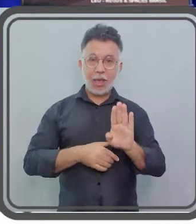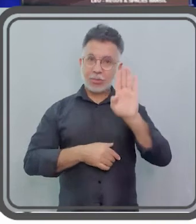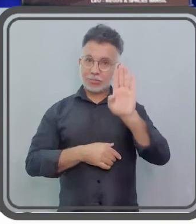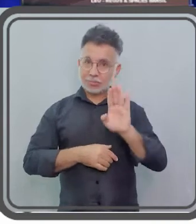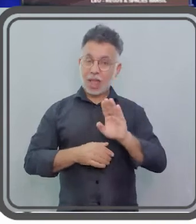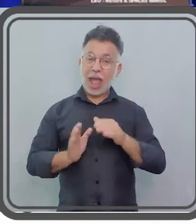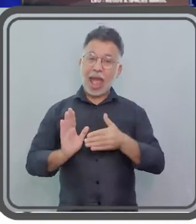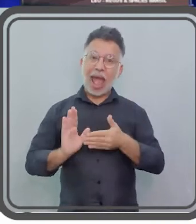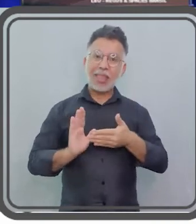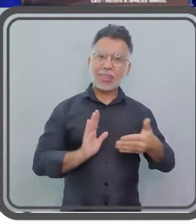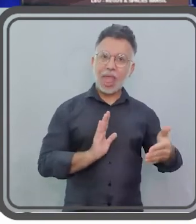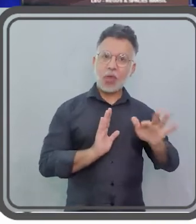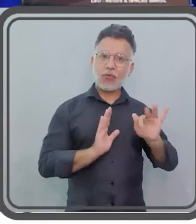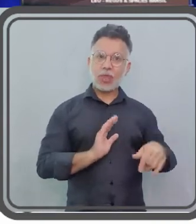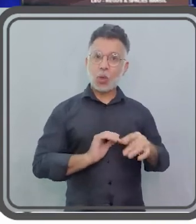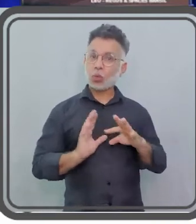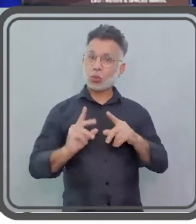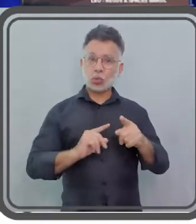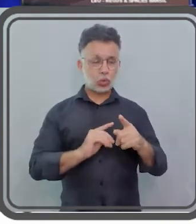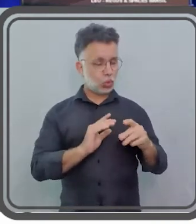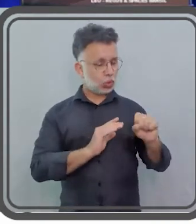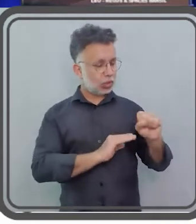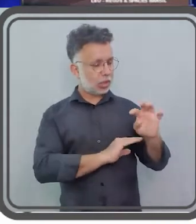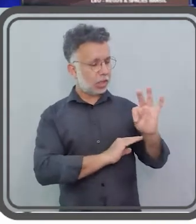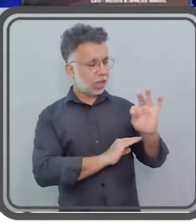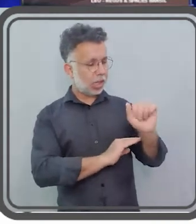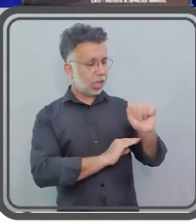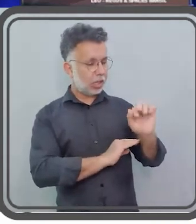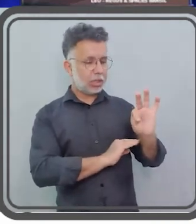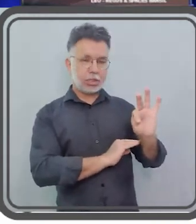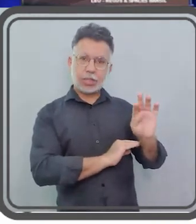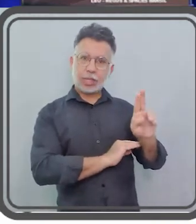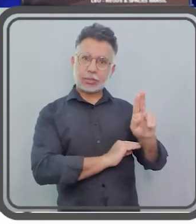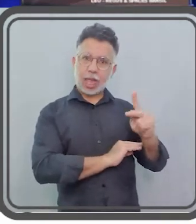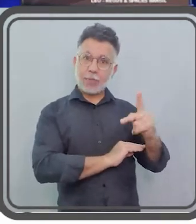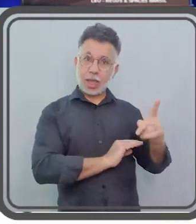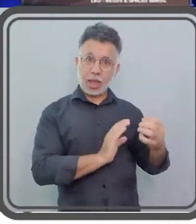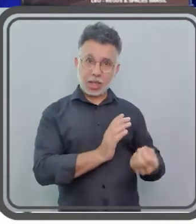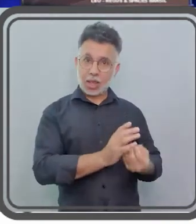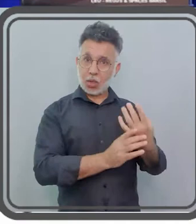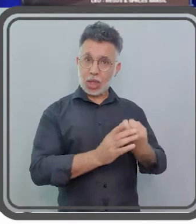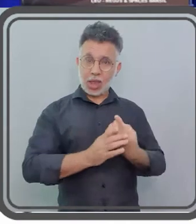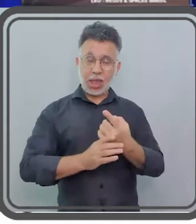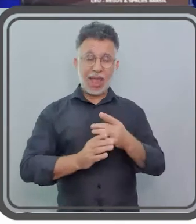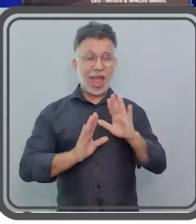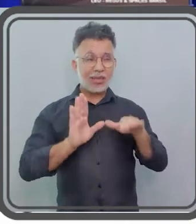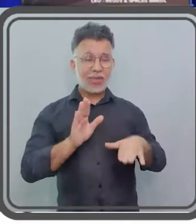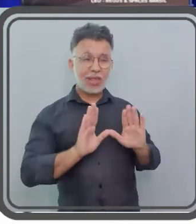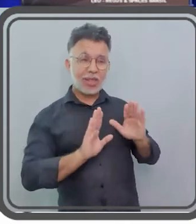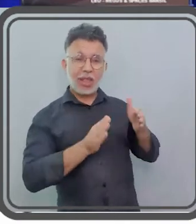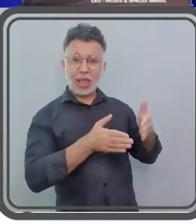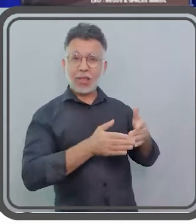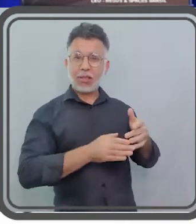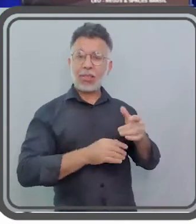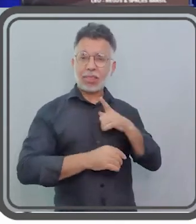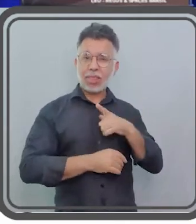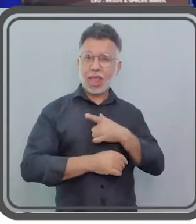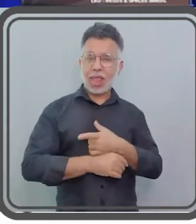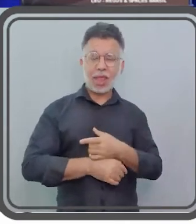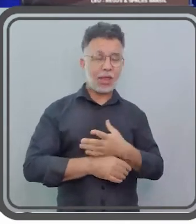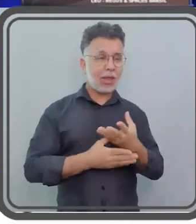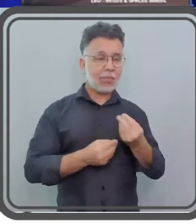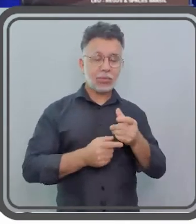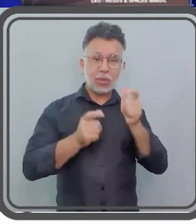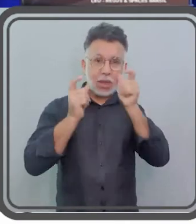as startups que estão saindo estão com ofertas mais específicas. E alguns deles com umas ofertas incríveis, produtos muito,